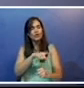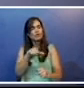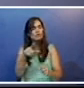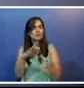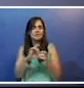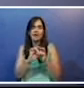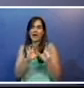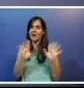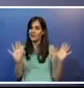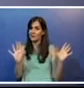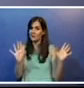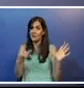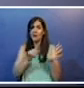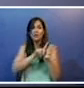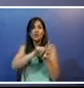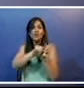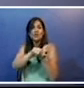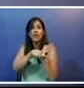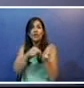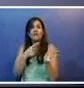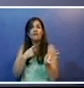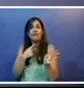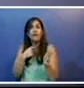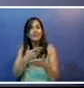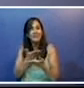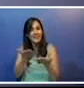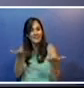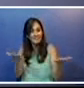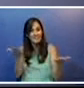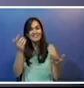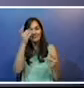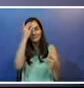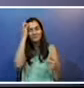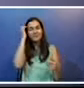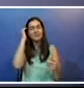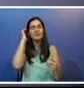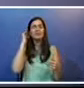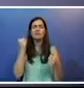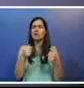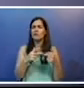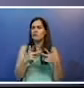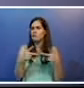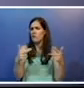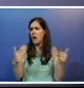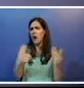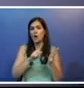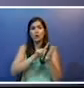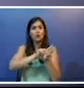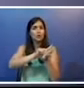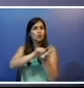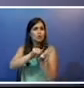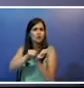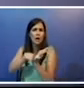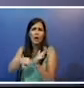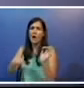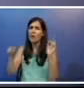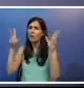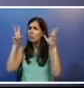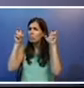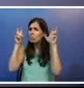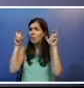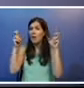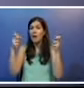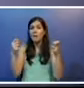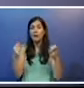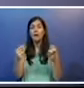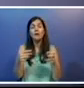escolher o gênero textual. Olha quantos gêneros nós temos. Ou o assunto, ou o tema. E